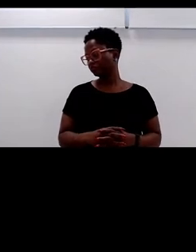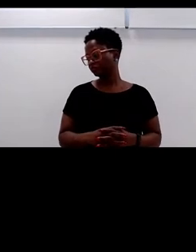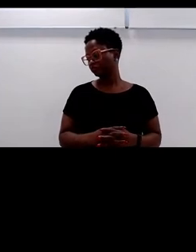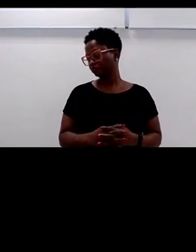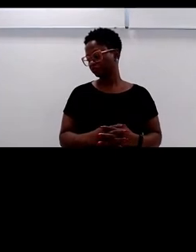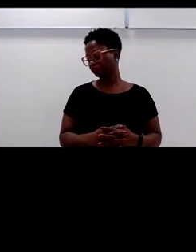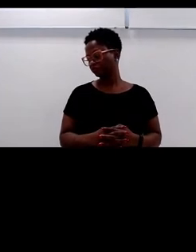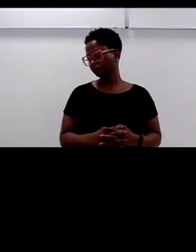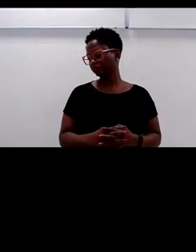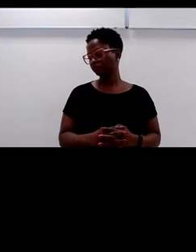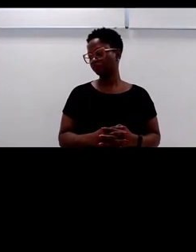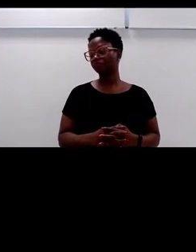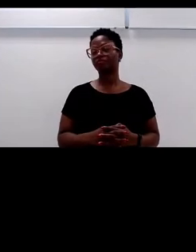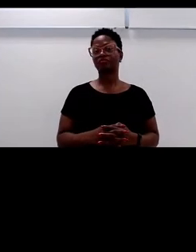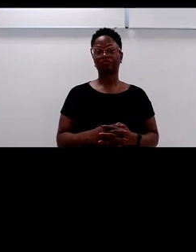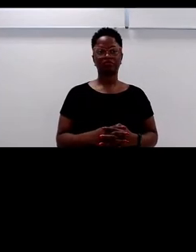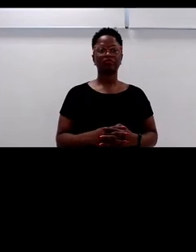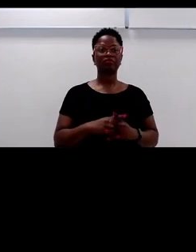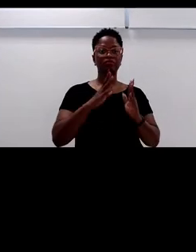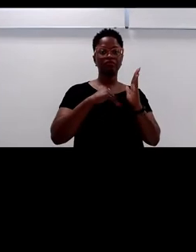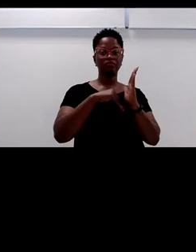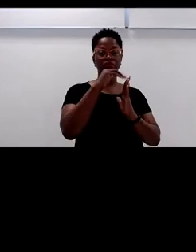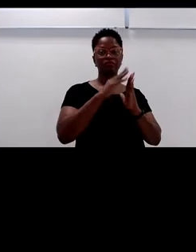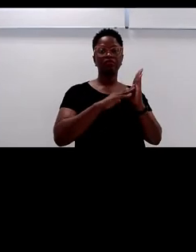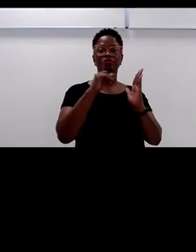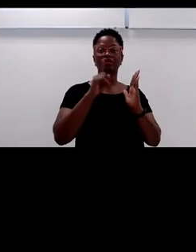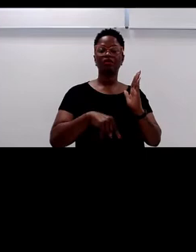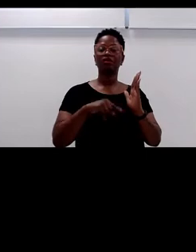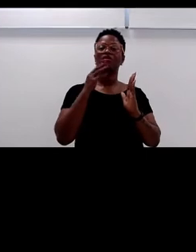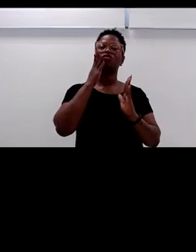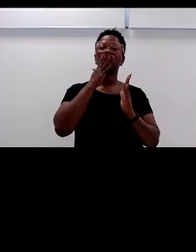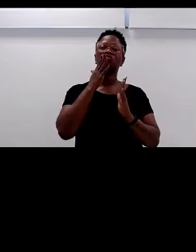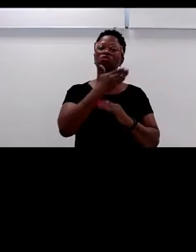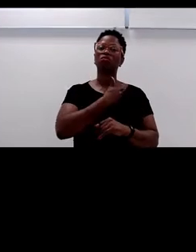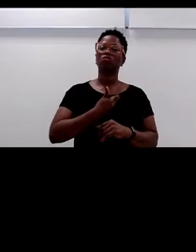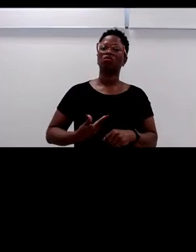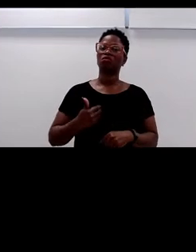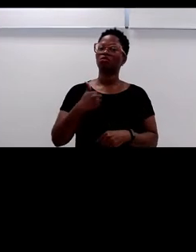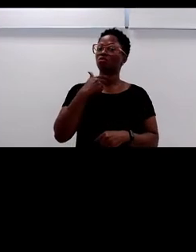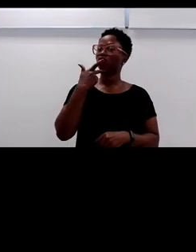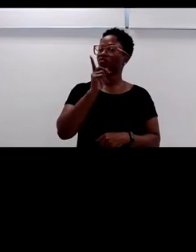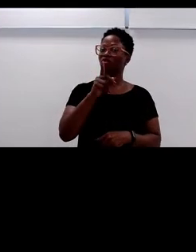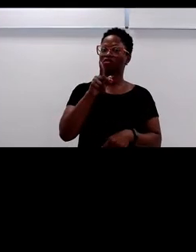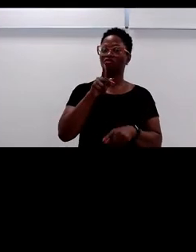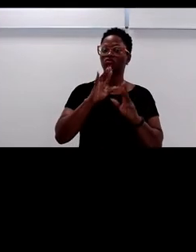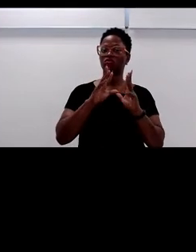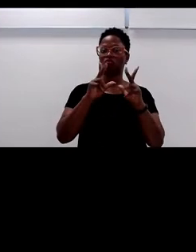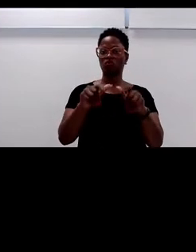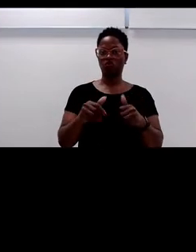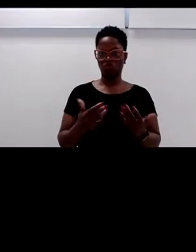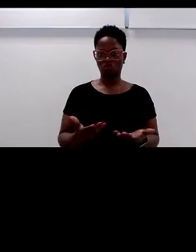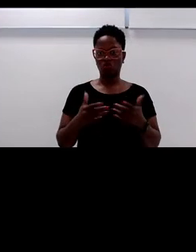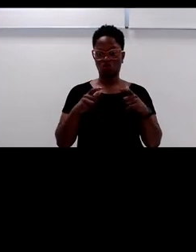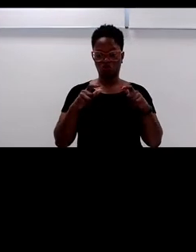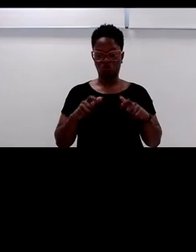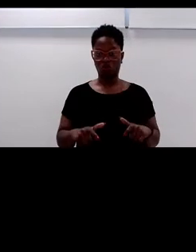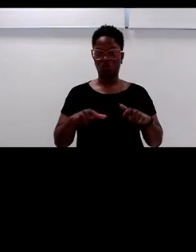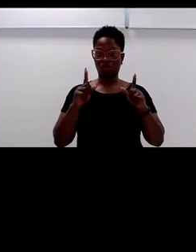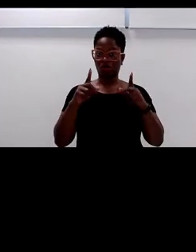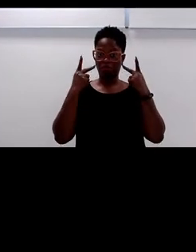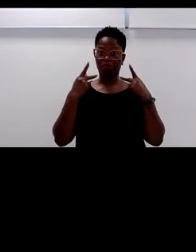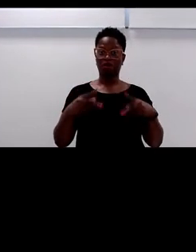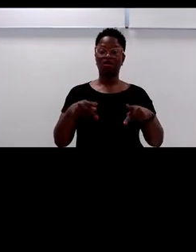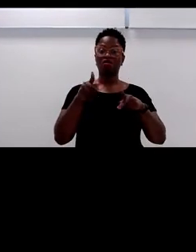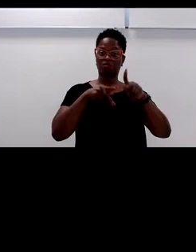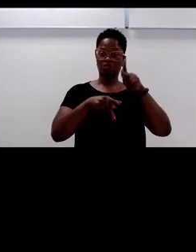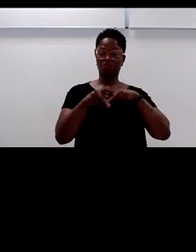O mural em si é como se fosse um discurso público, então eu não posso deixar de falar do povo estando num lugar que é para o povo. Quando a